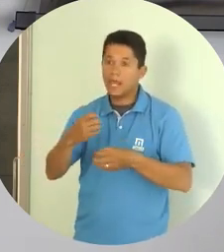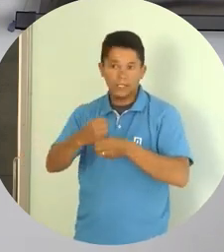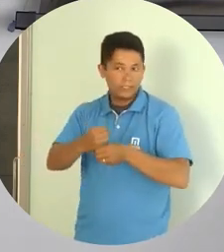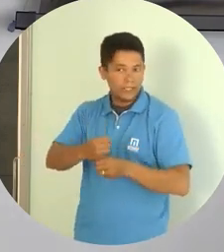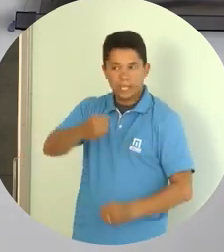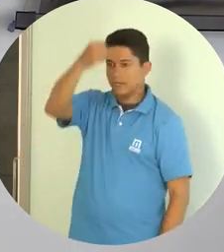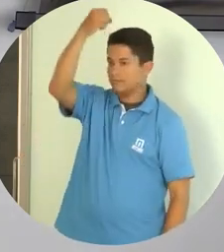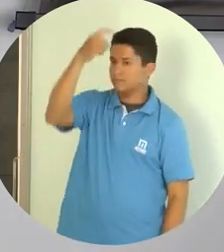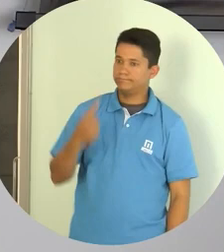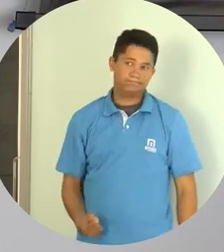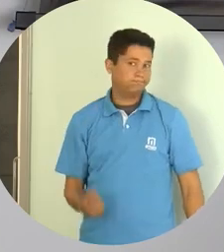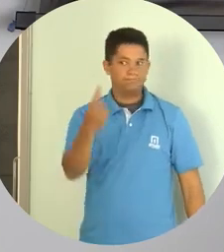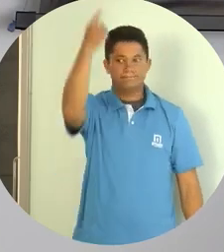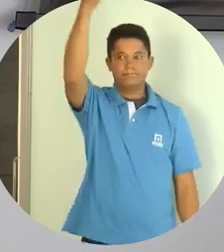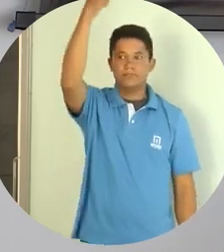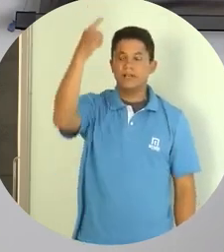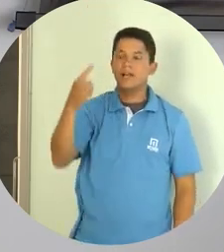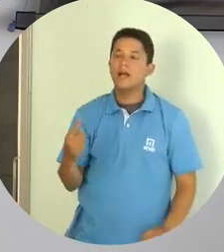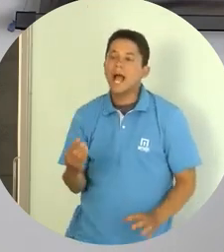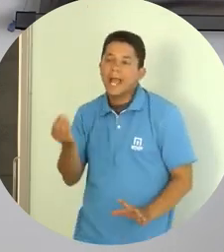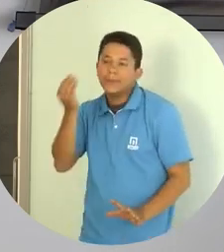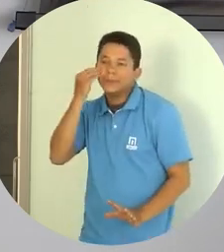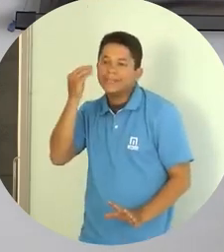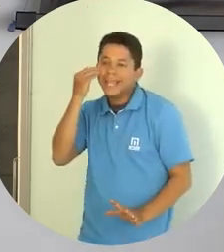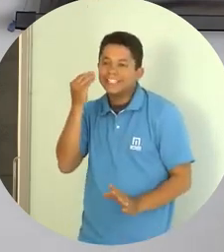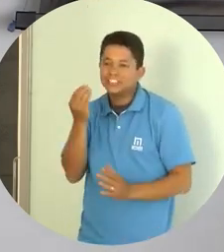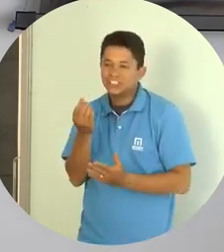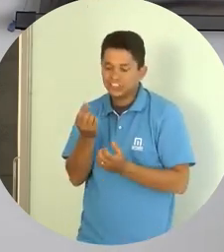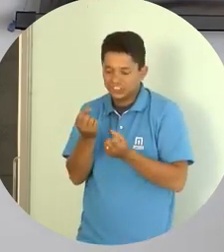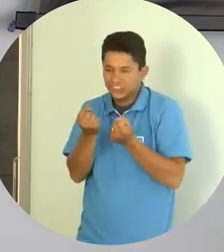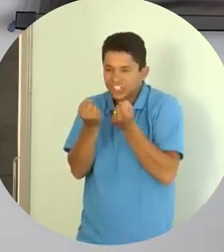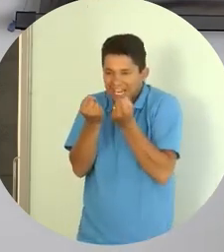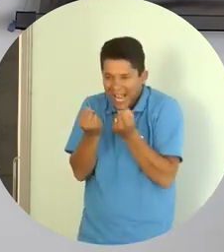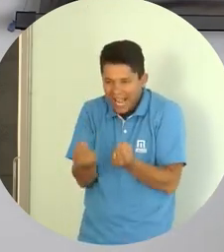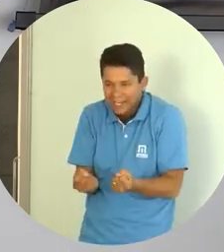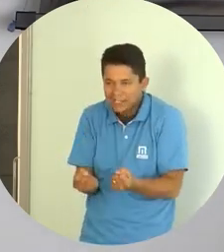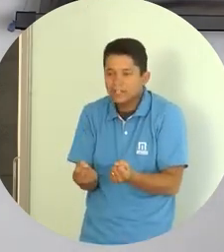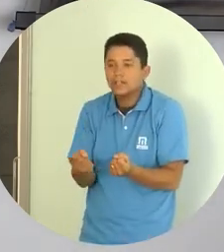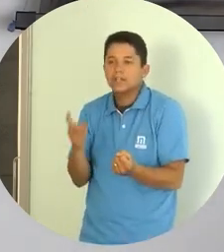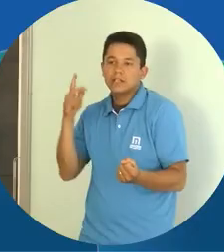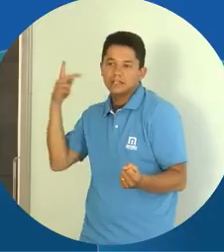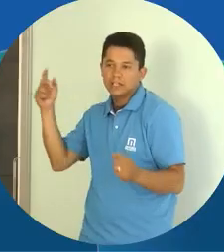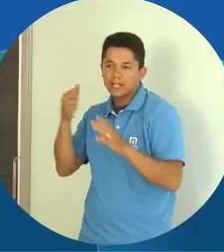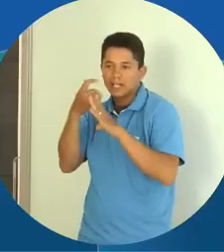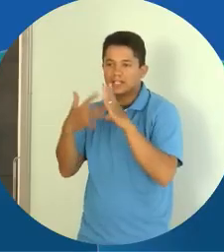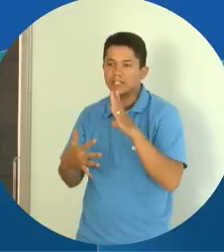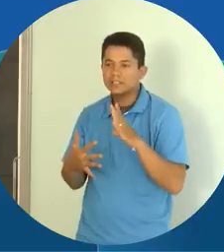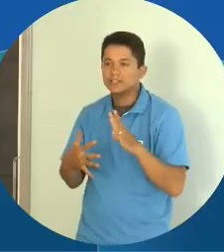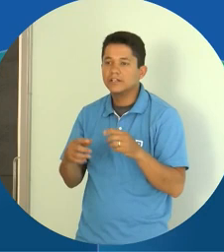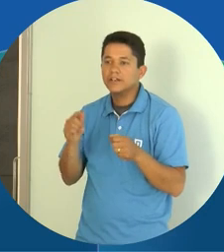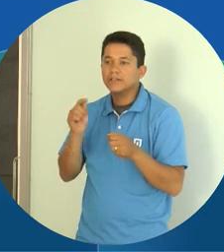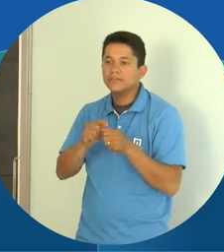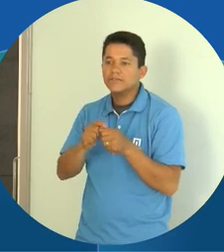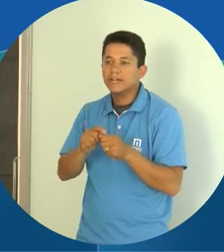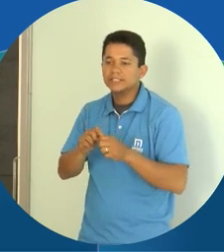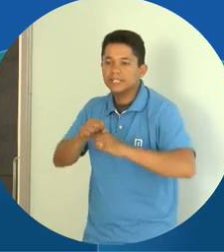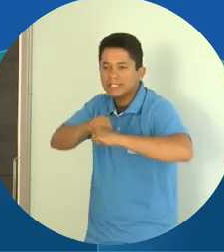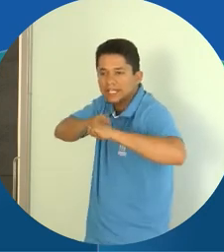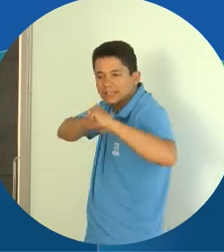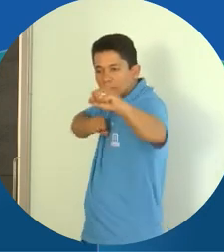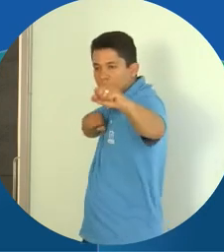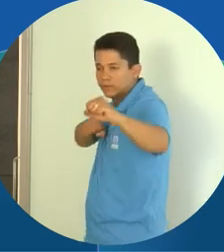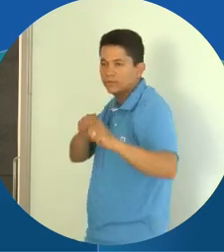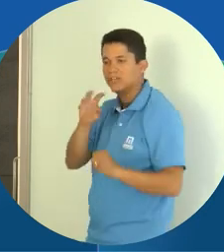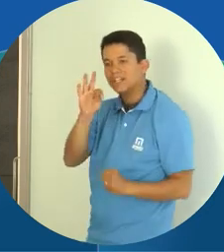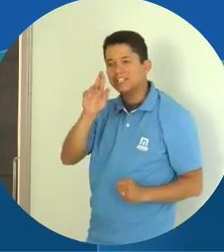E o teste de carga dela, por ser uma estaca com essa característica, pode ser feita à tração. Então, a gente não tem